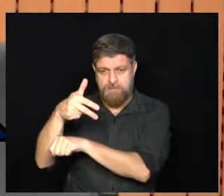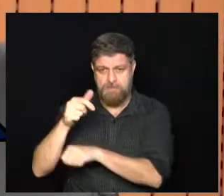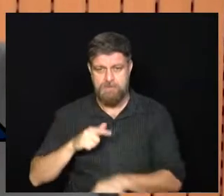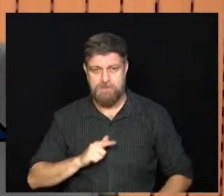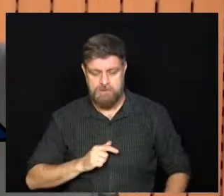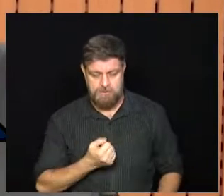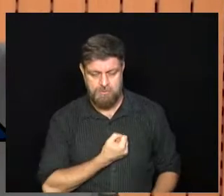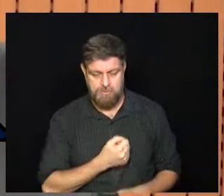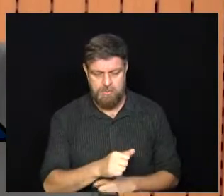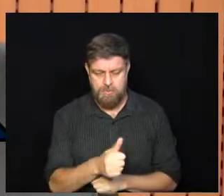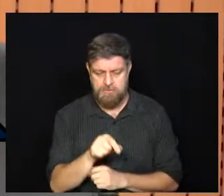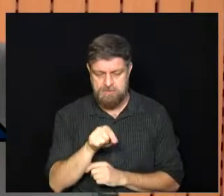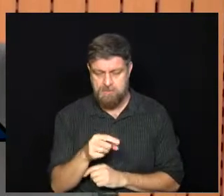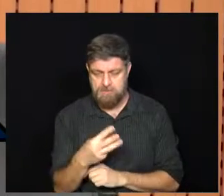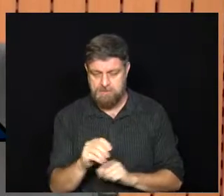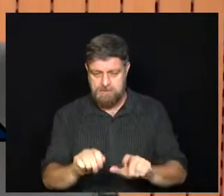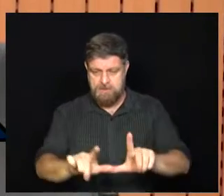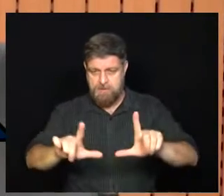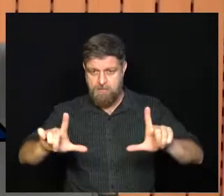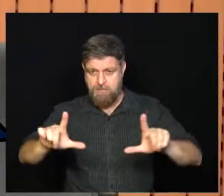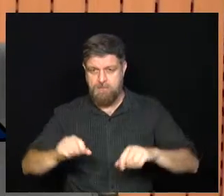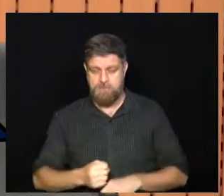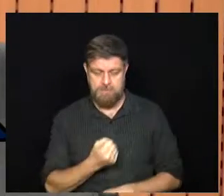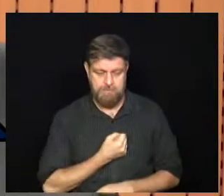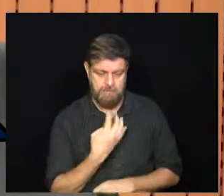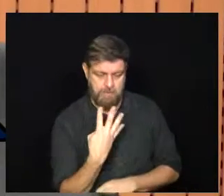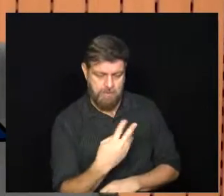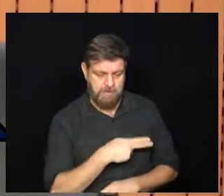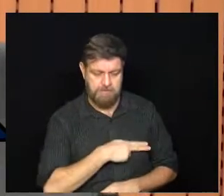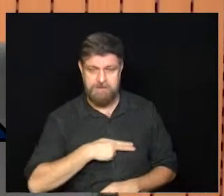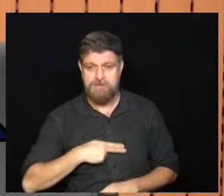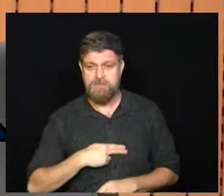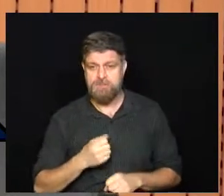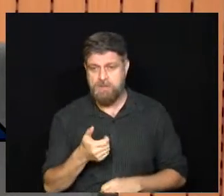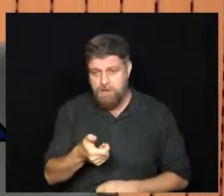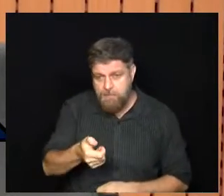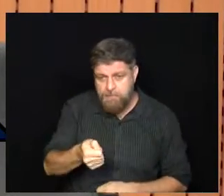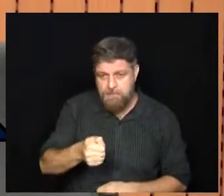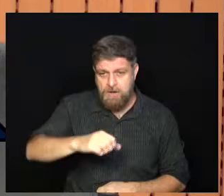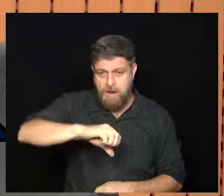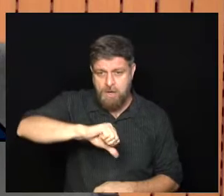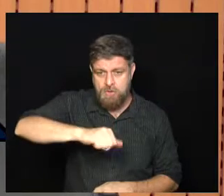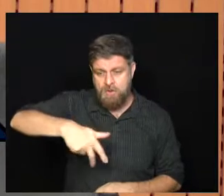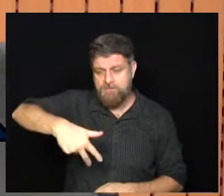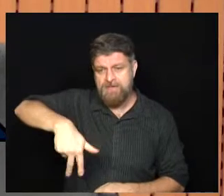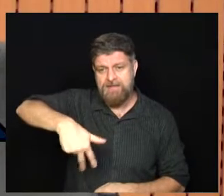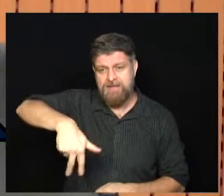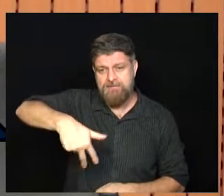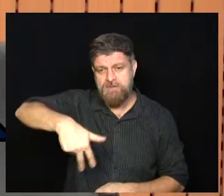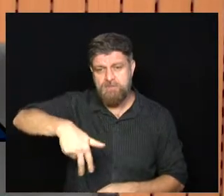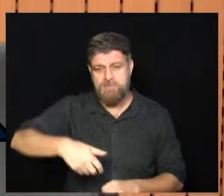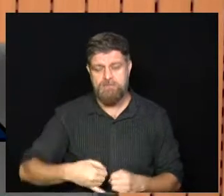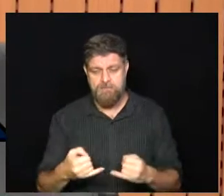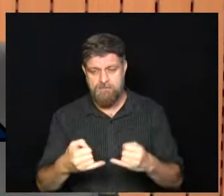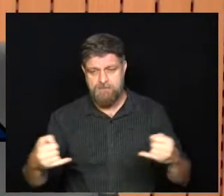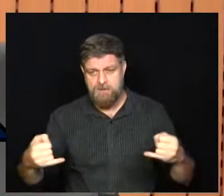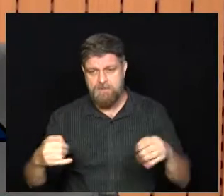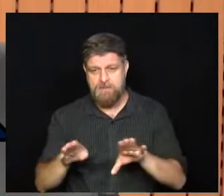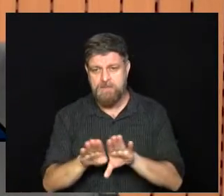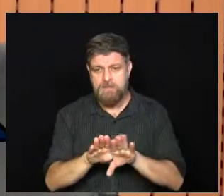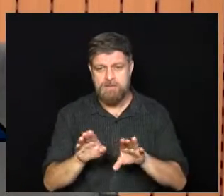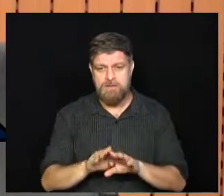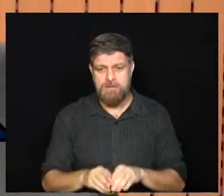digital 11.3, do canal 4 na NET e do canal 9 na Vivo Fibra, com a